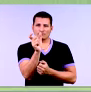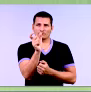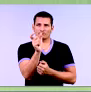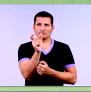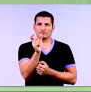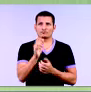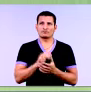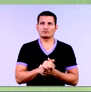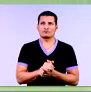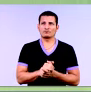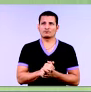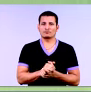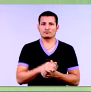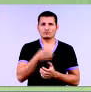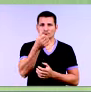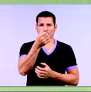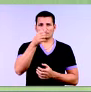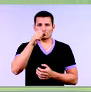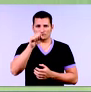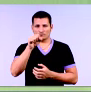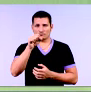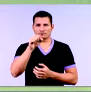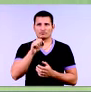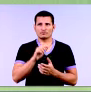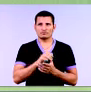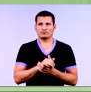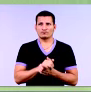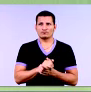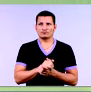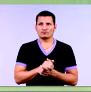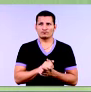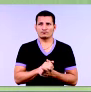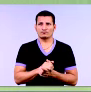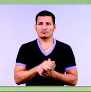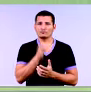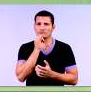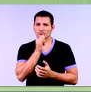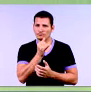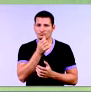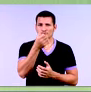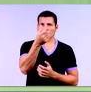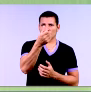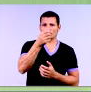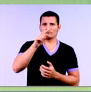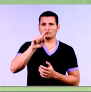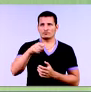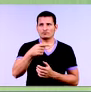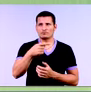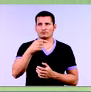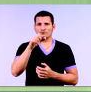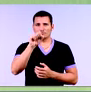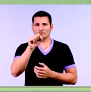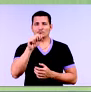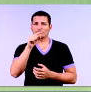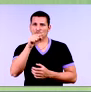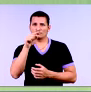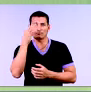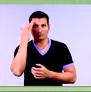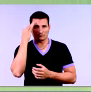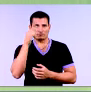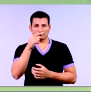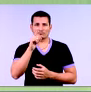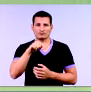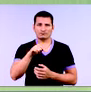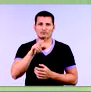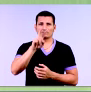você passar para ele um valor com casa decimal, por exemplo, 6,8, ele vai entender que isso é